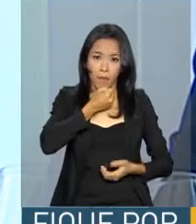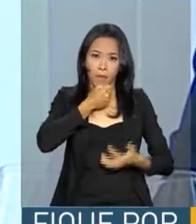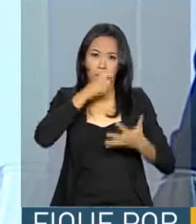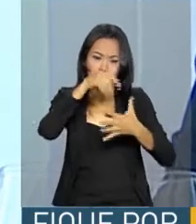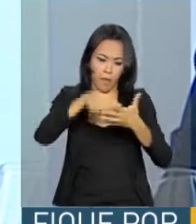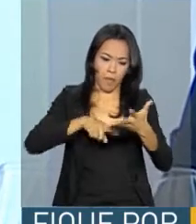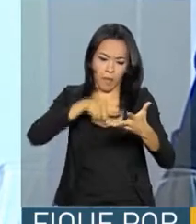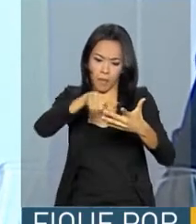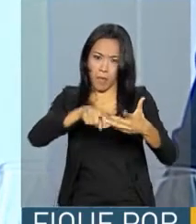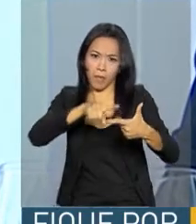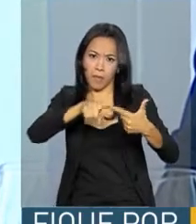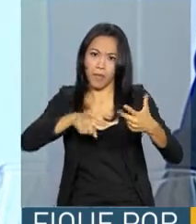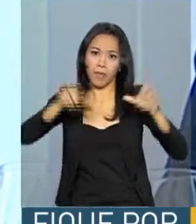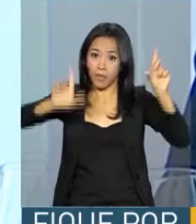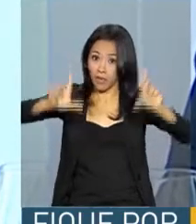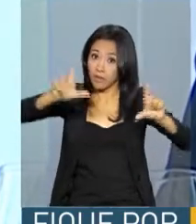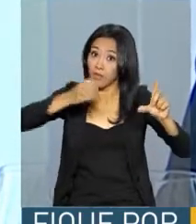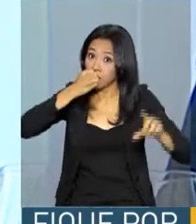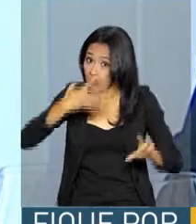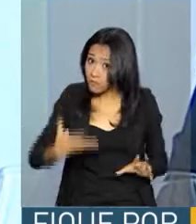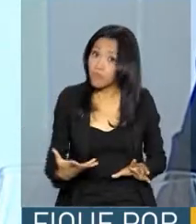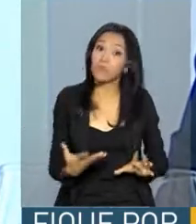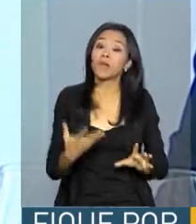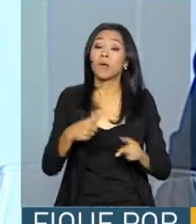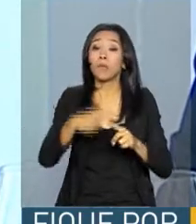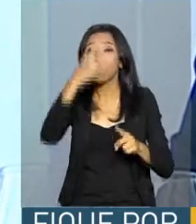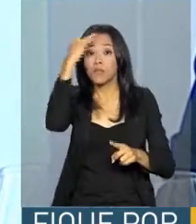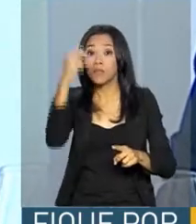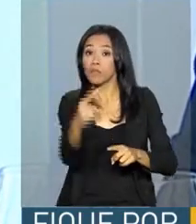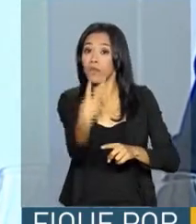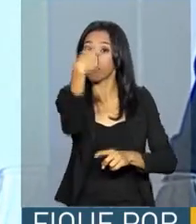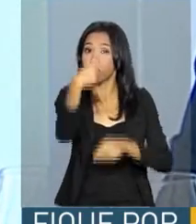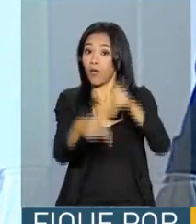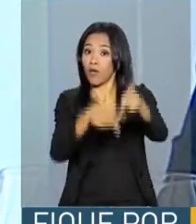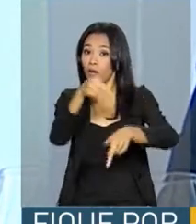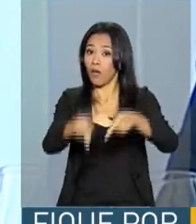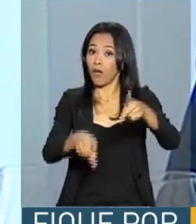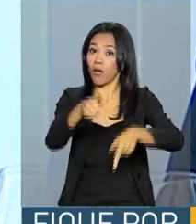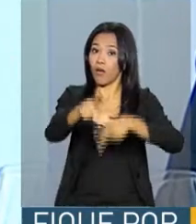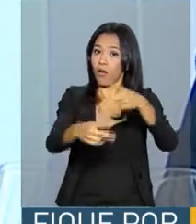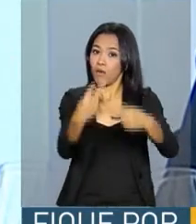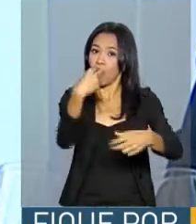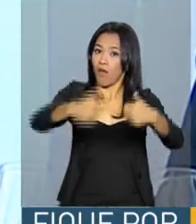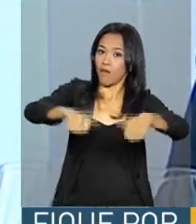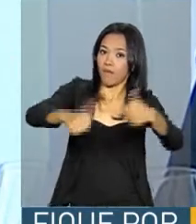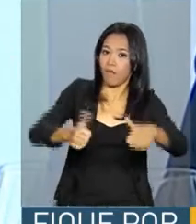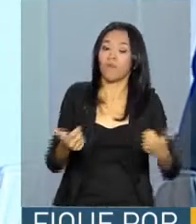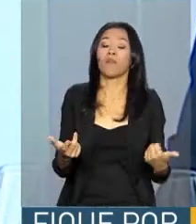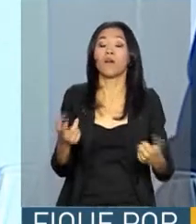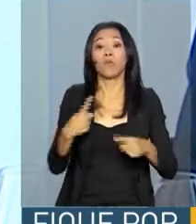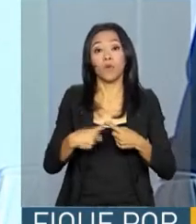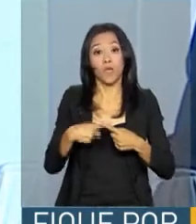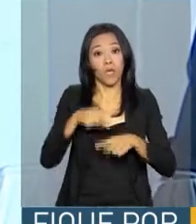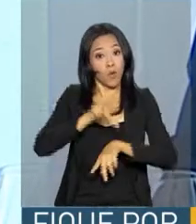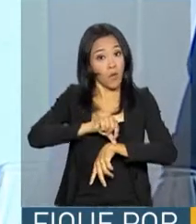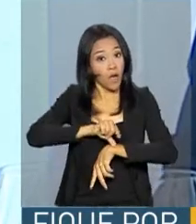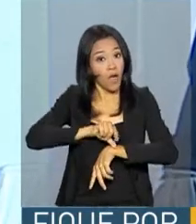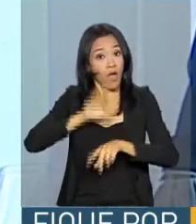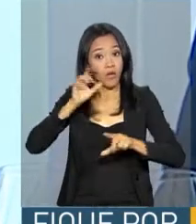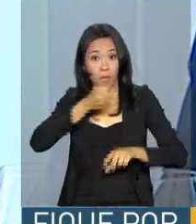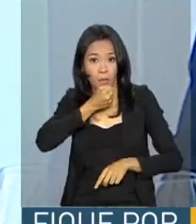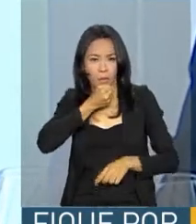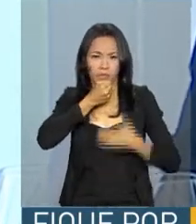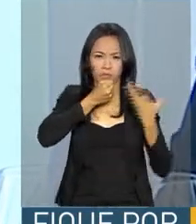Se houver uma grande conjugação de partidos, isso dará um grande horário de televisão. Porque, como não há mais contribuições, o horário de televisão vai ser importantíssimo